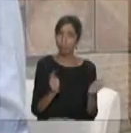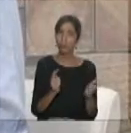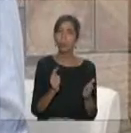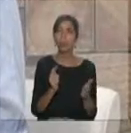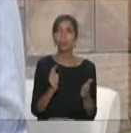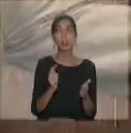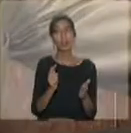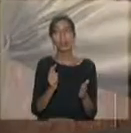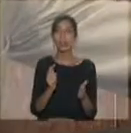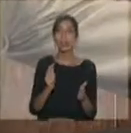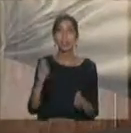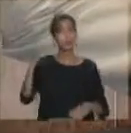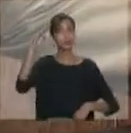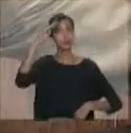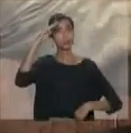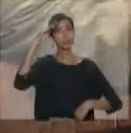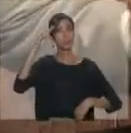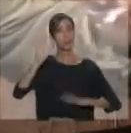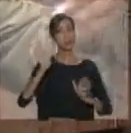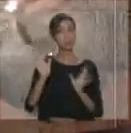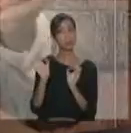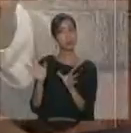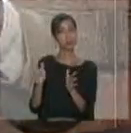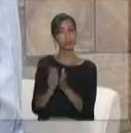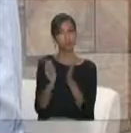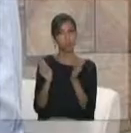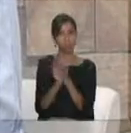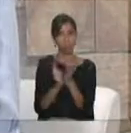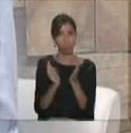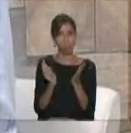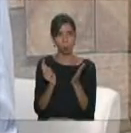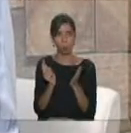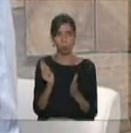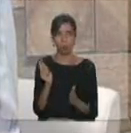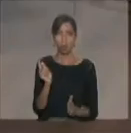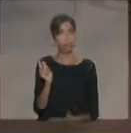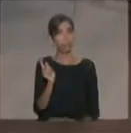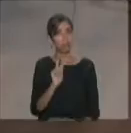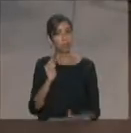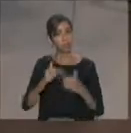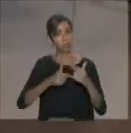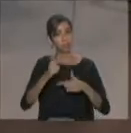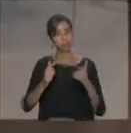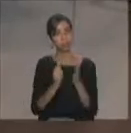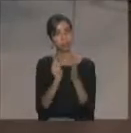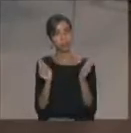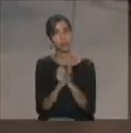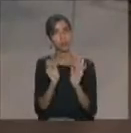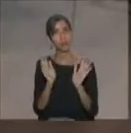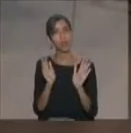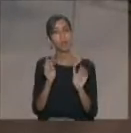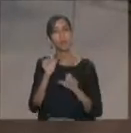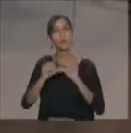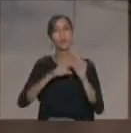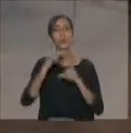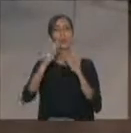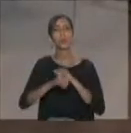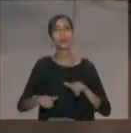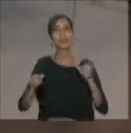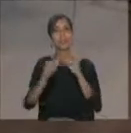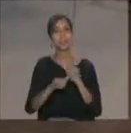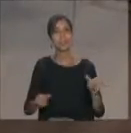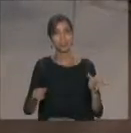o senhor estava... Não, na ditadura eu já tinha deixado o jornal. Esse? O Não, jornalismo? O jornalismo. Eu já estava em publicidade. Fazendo